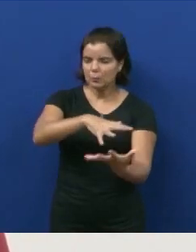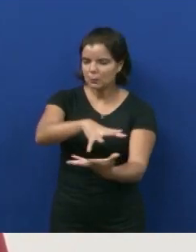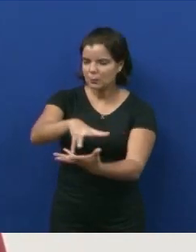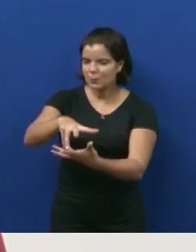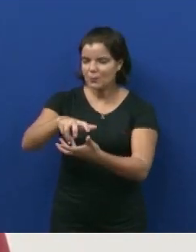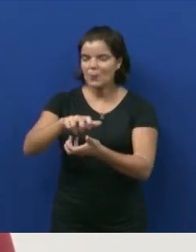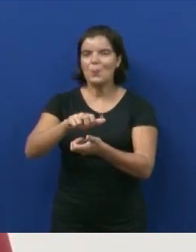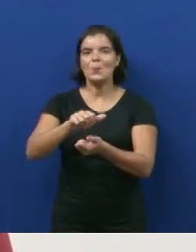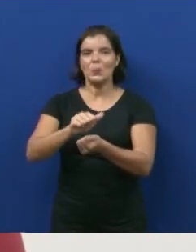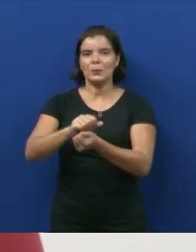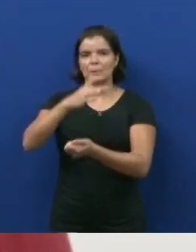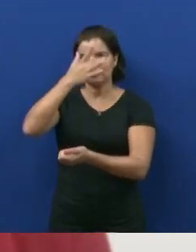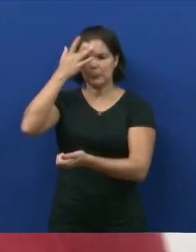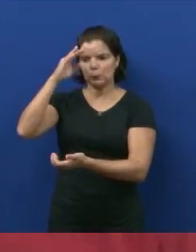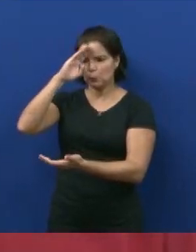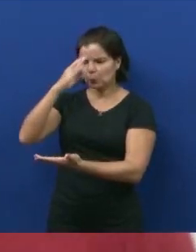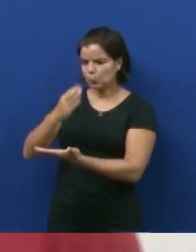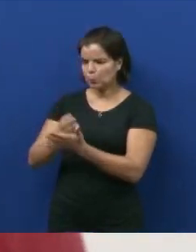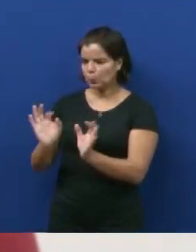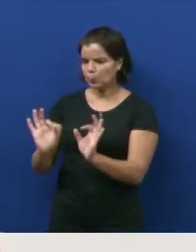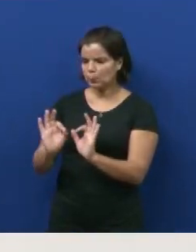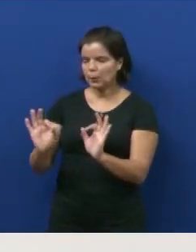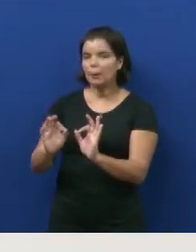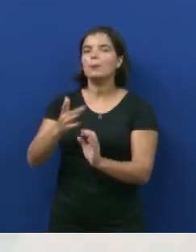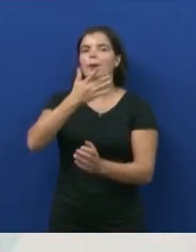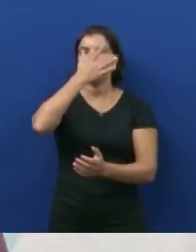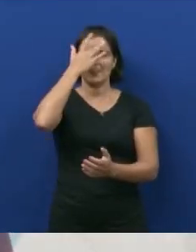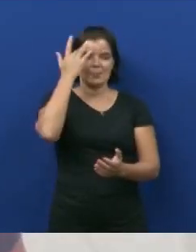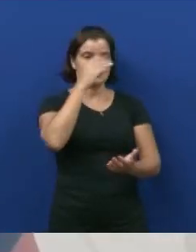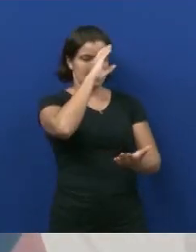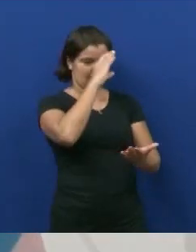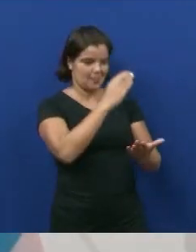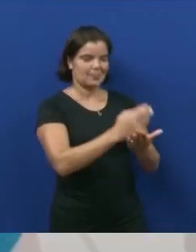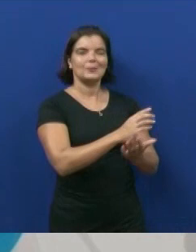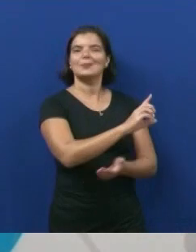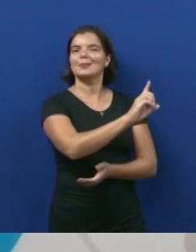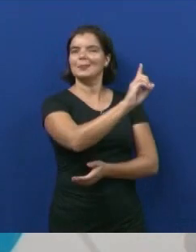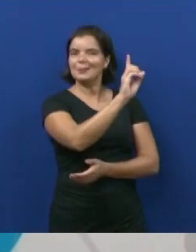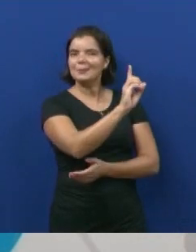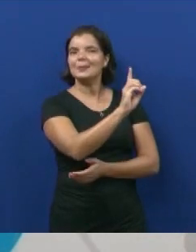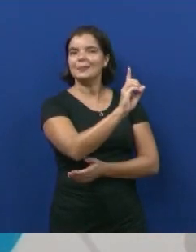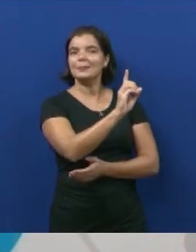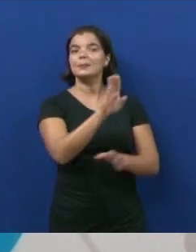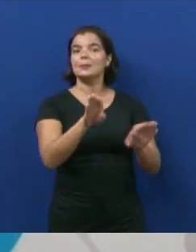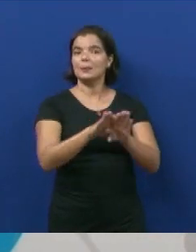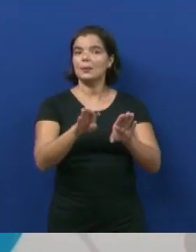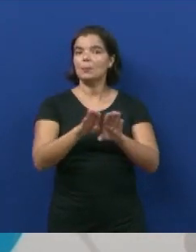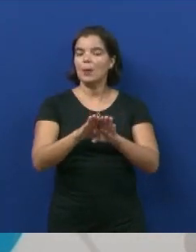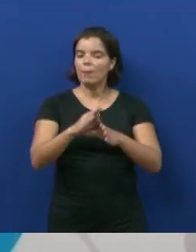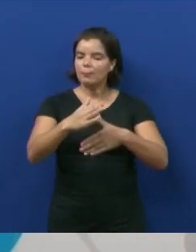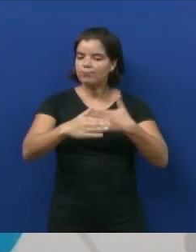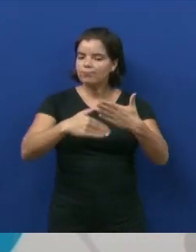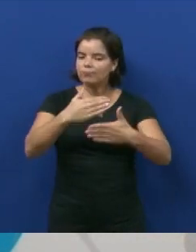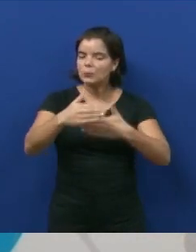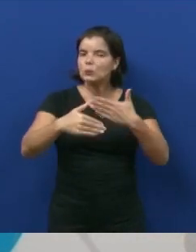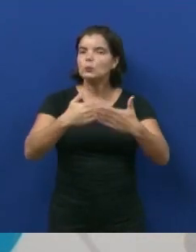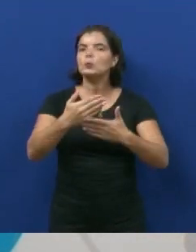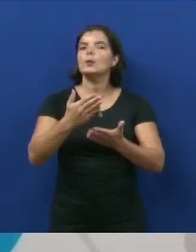mundo pagão com o mundo cristão, e aí ele vai desenvolver princípios éticos, né,